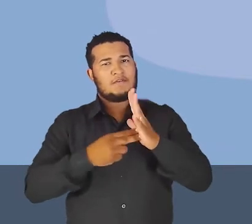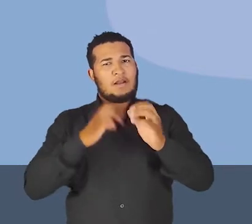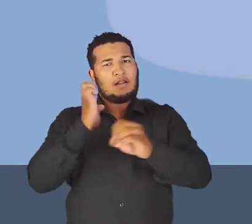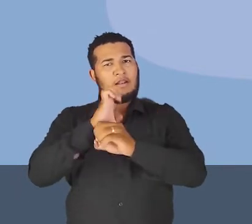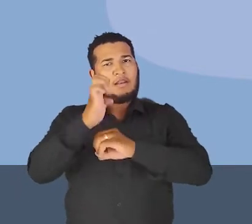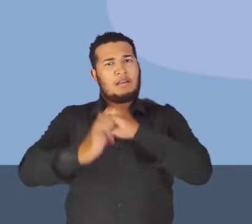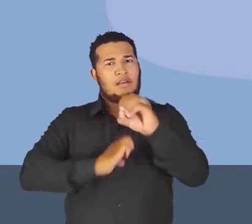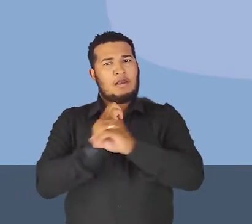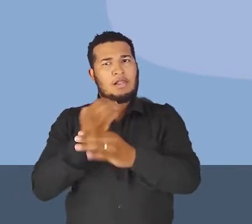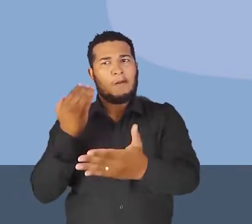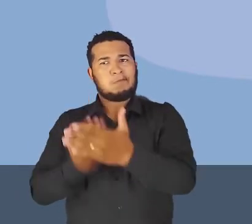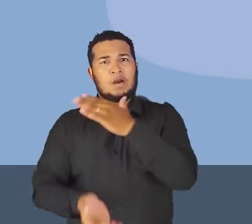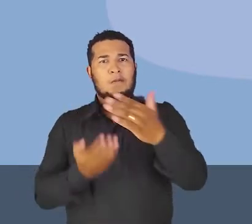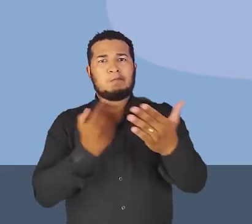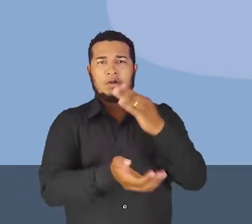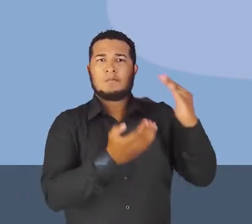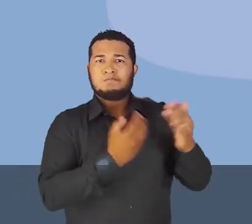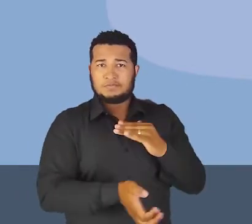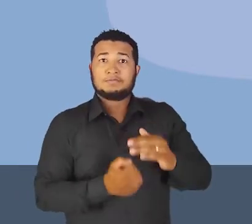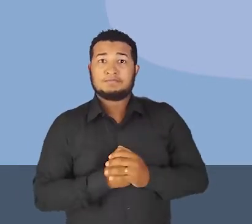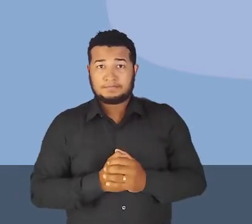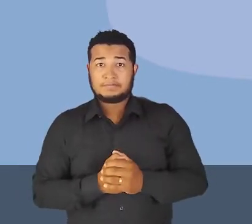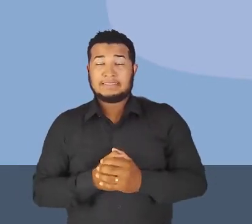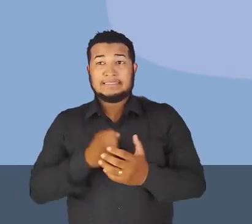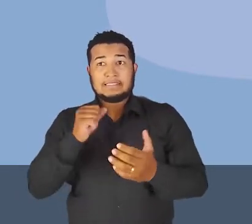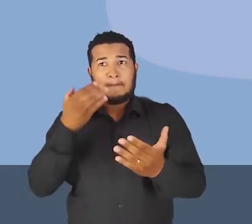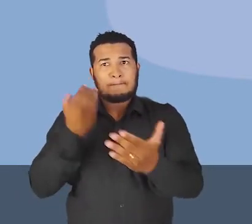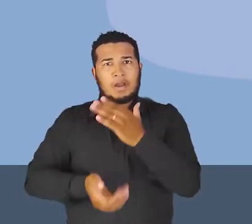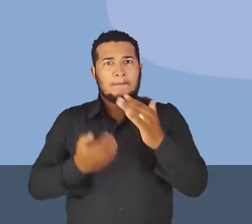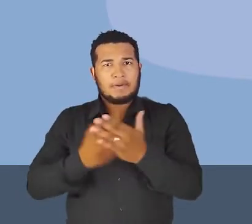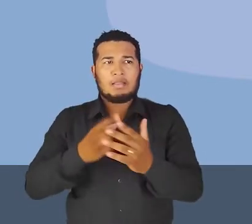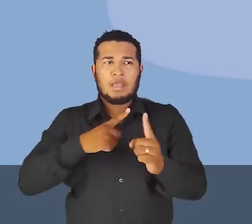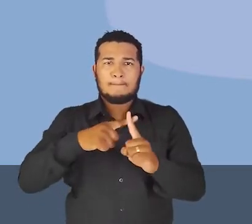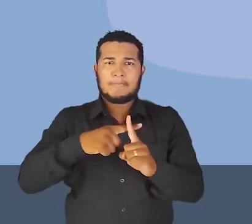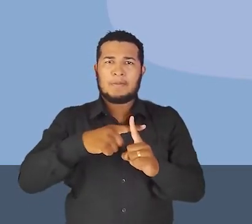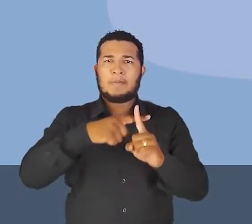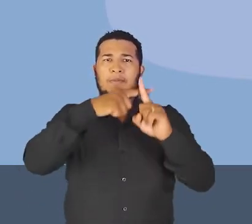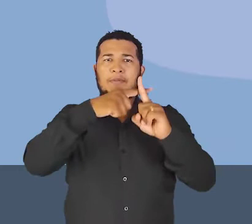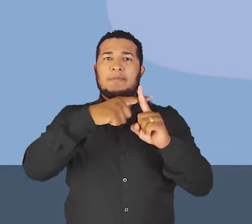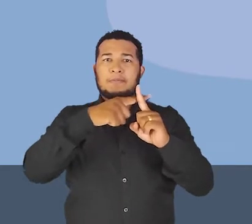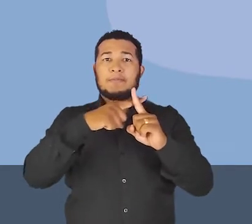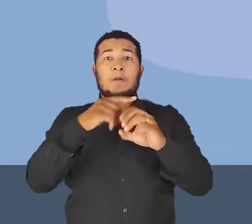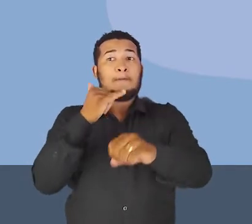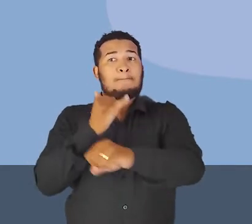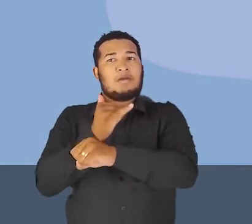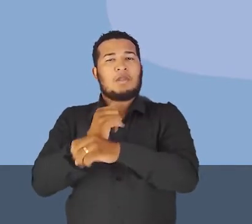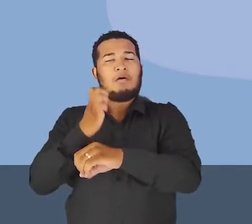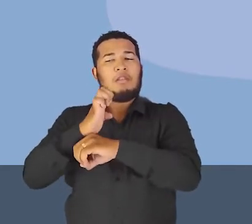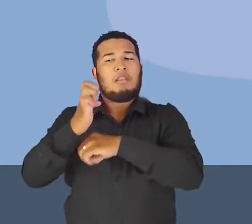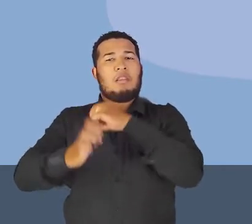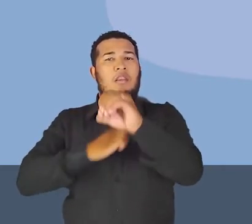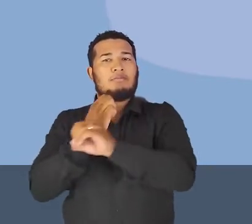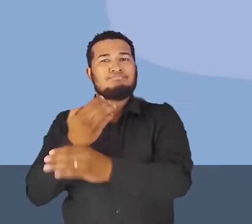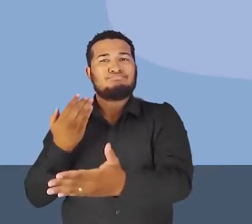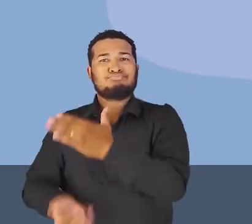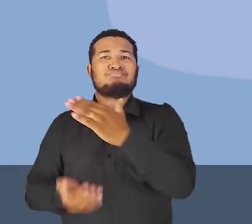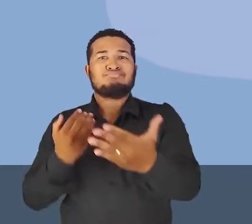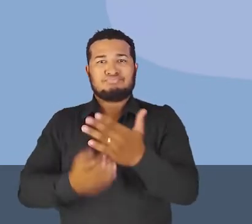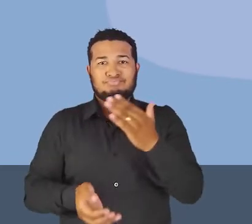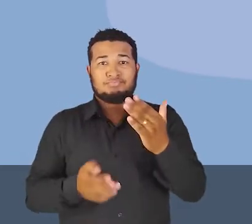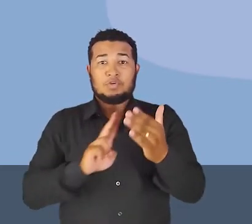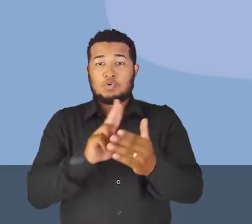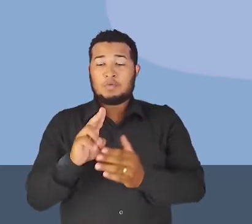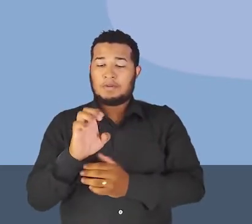elétrons, o número de oxidação, né, a carga aumenta, o metal perde elétrons, essa substância vai ser chamada de